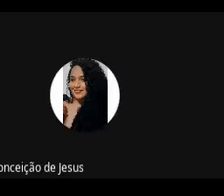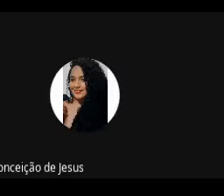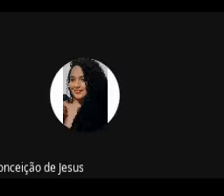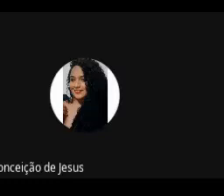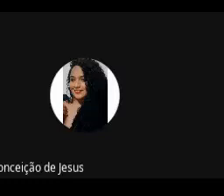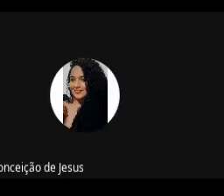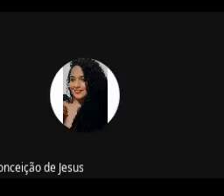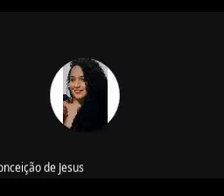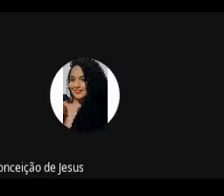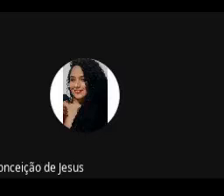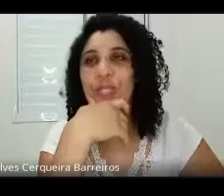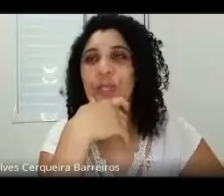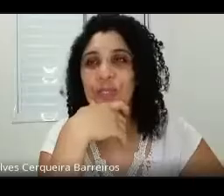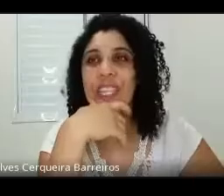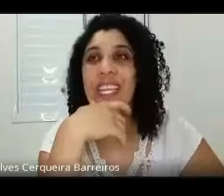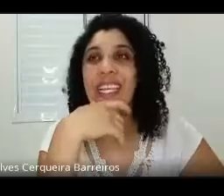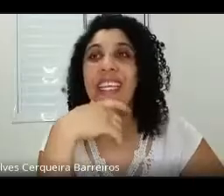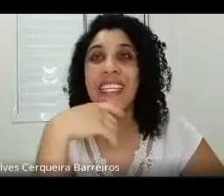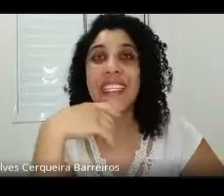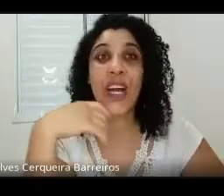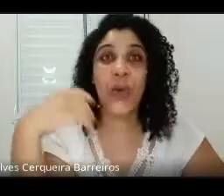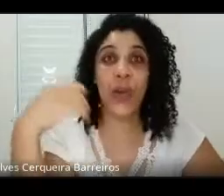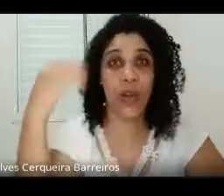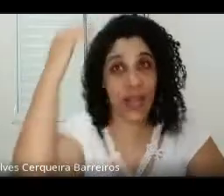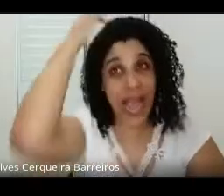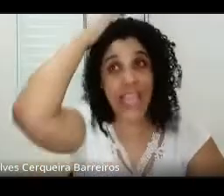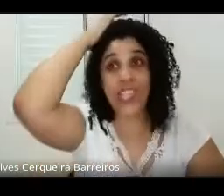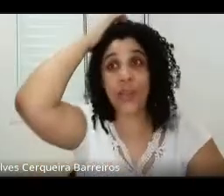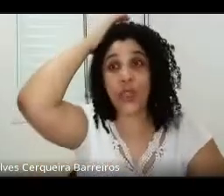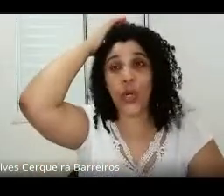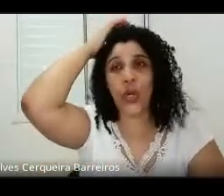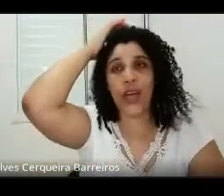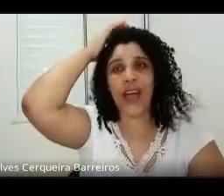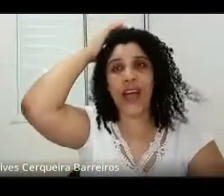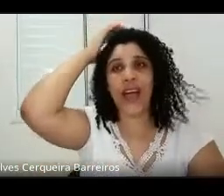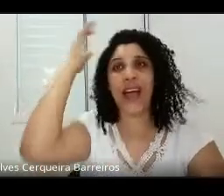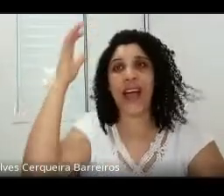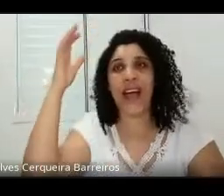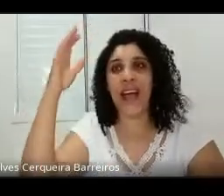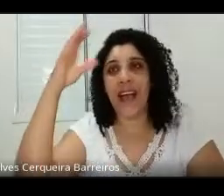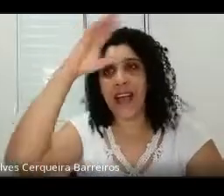ouvinte. Isso. Então, aí já mudou